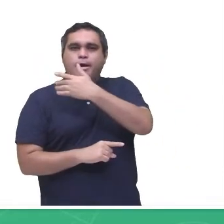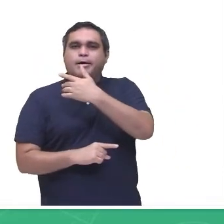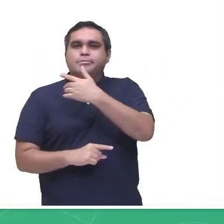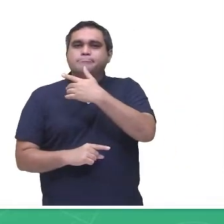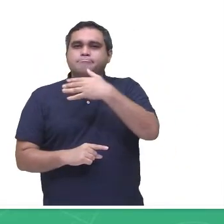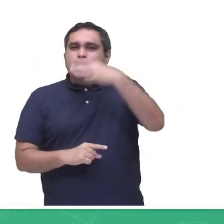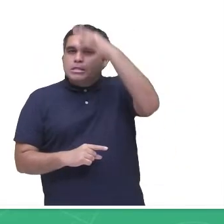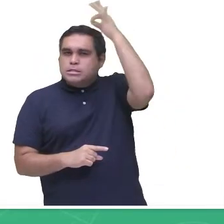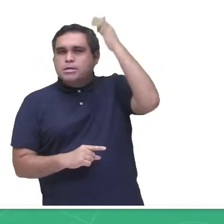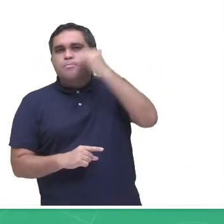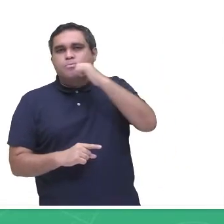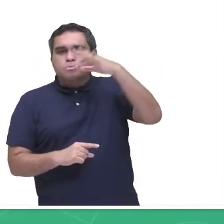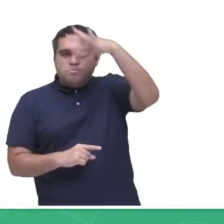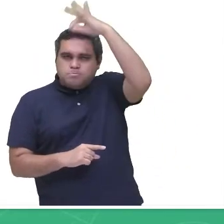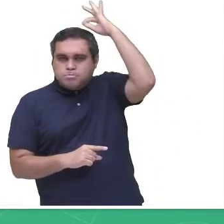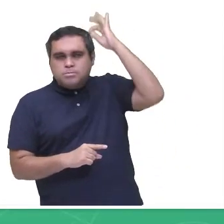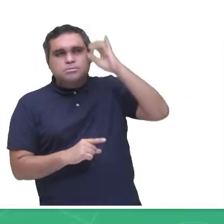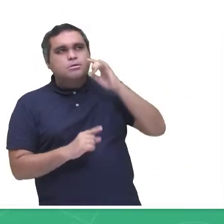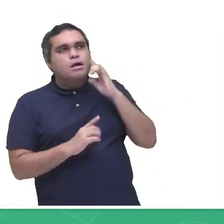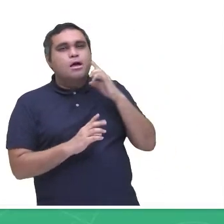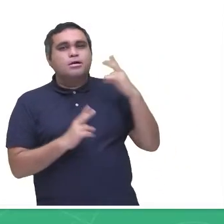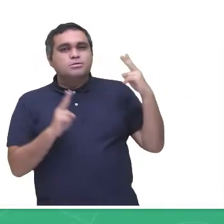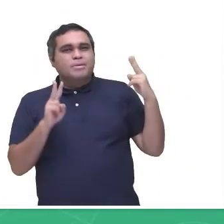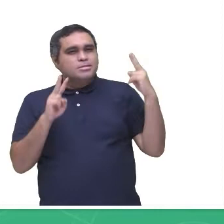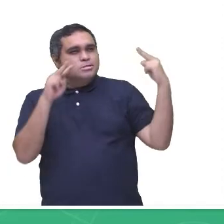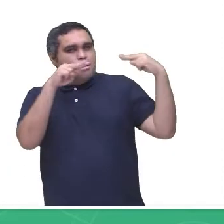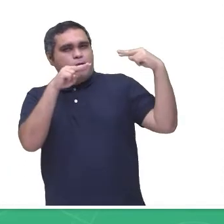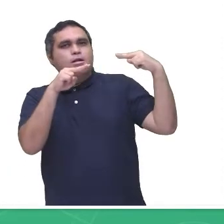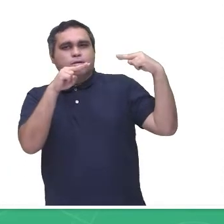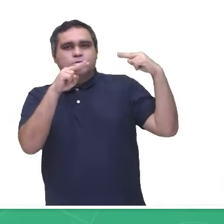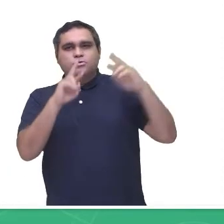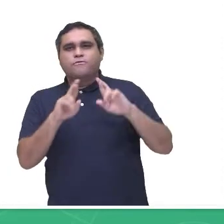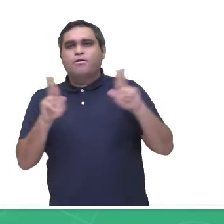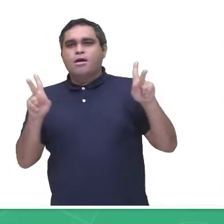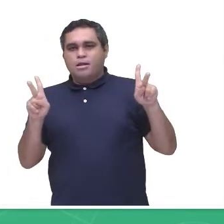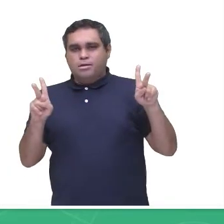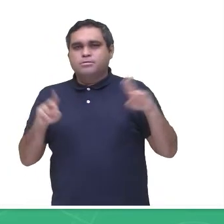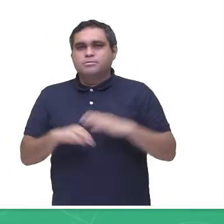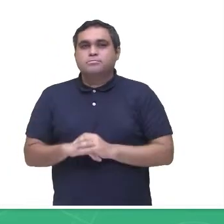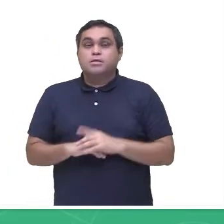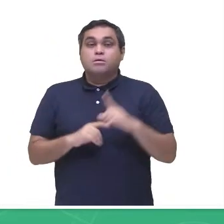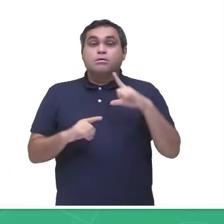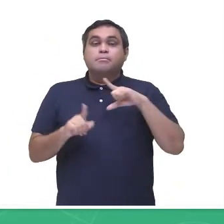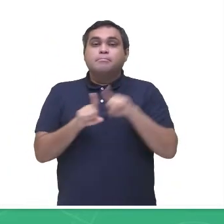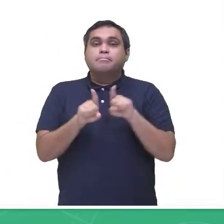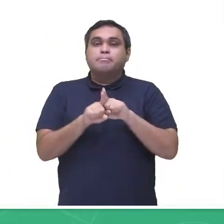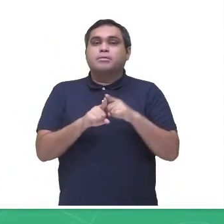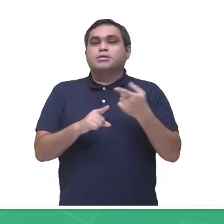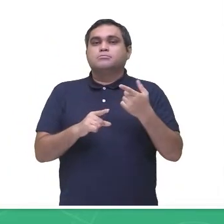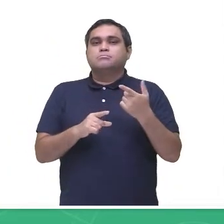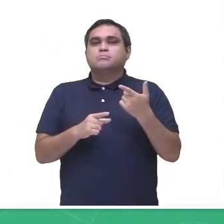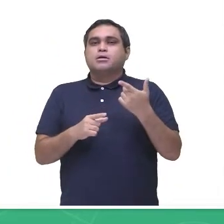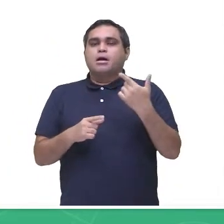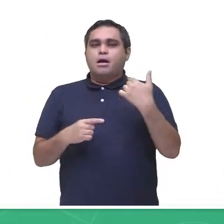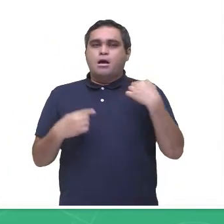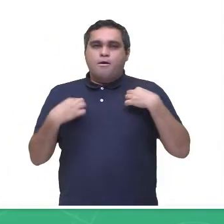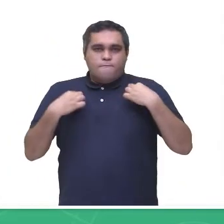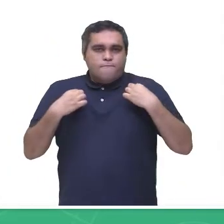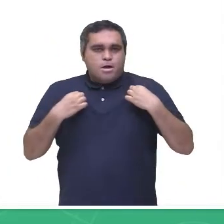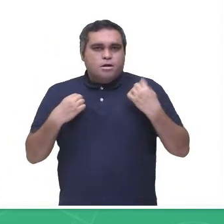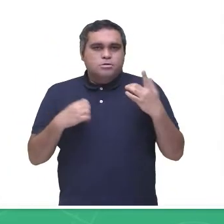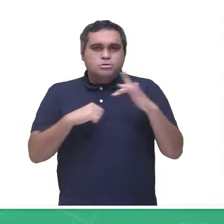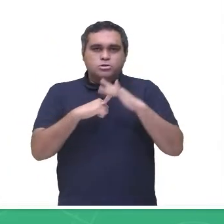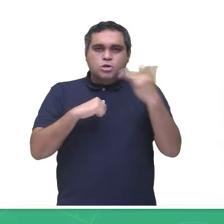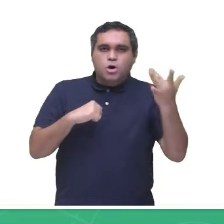de sentimento. Então, essas características, né, o predomínio das linhas, curvas, dos drapeados das vestes e do uso do